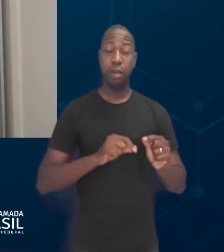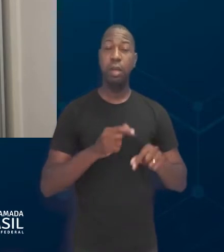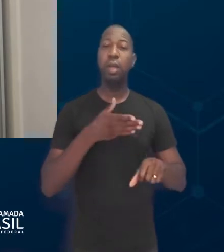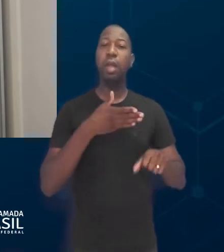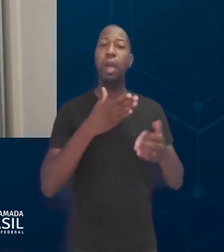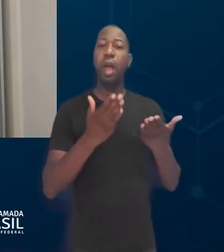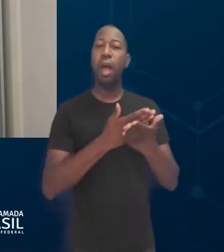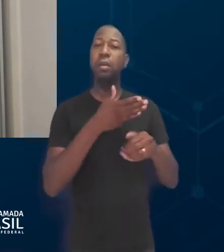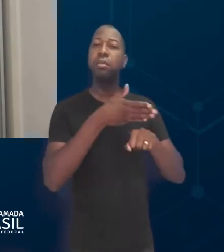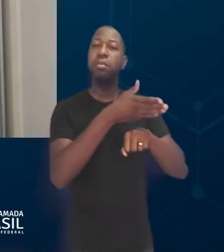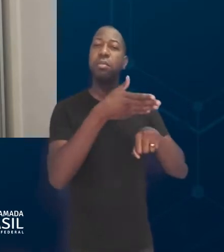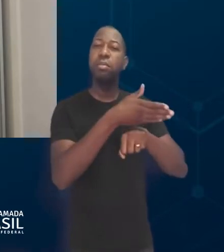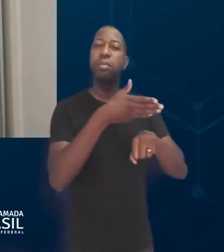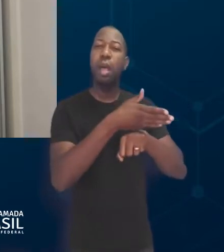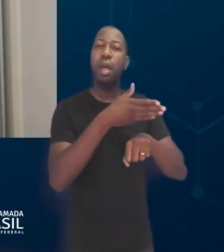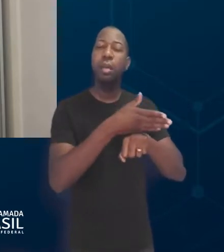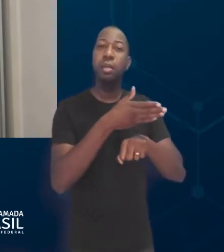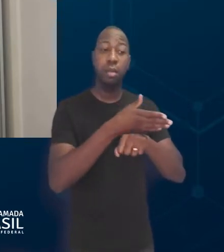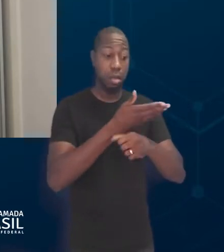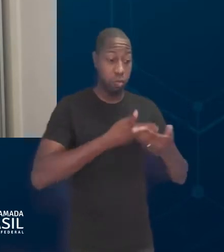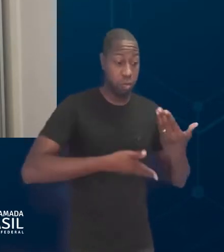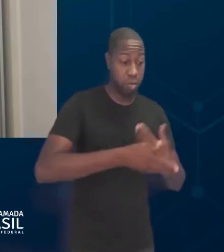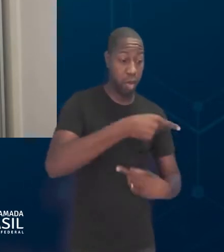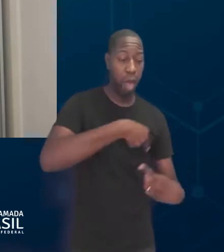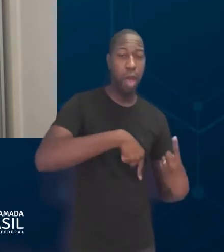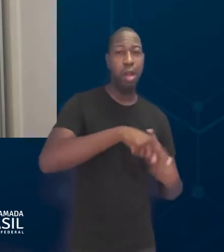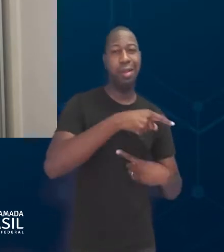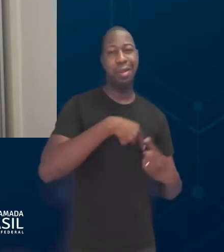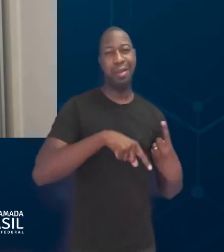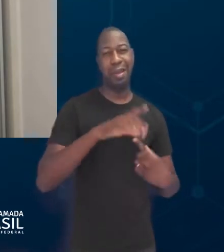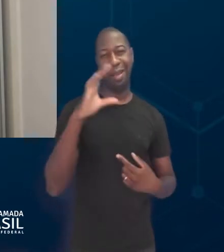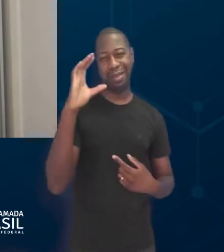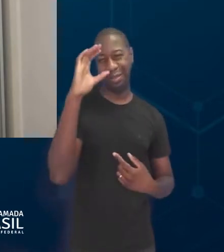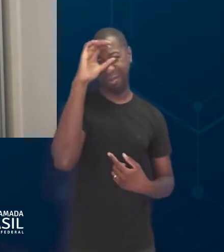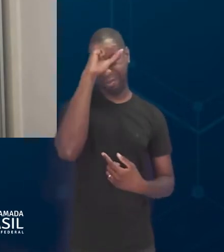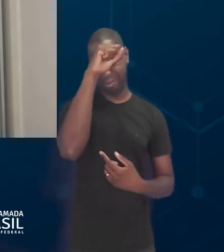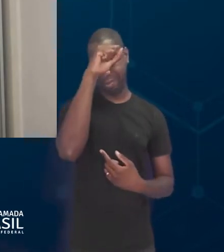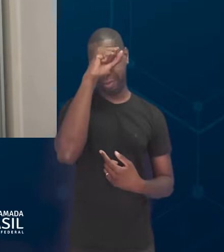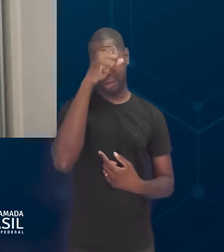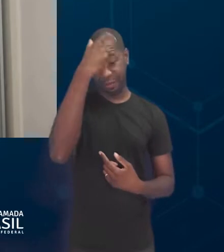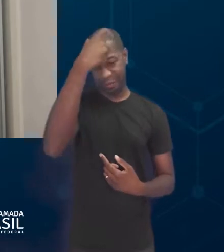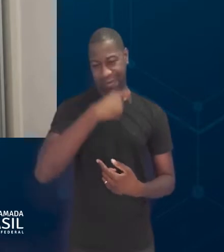acesso aos livros em um ambiente de troca, diálogos e muito aprendizado.